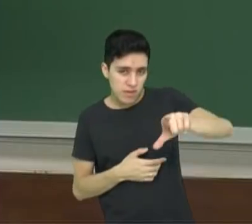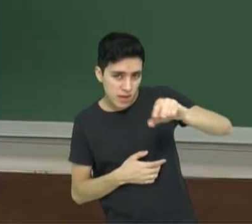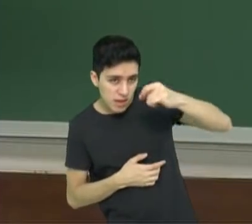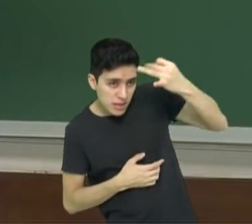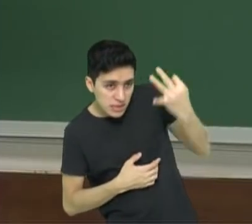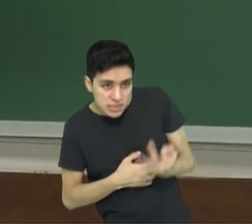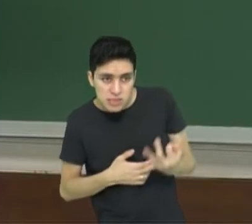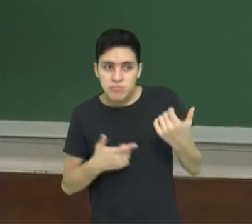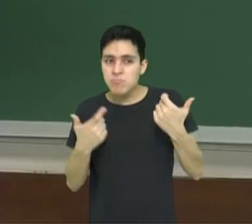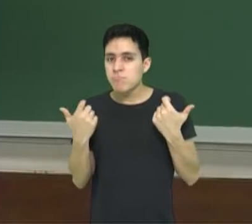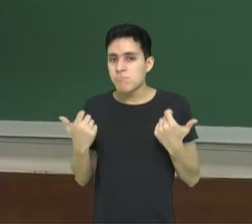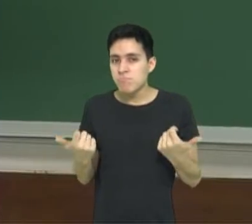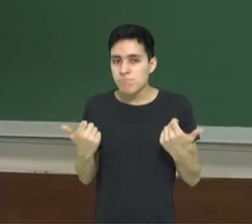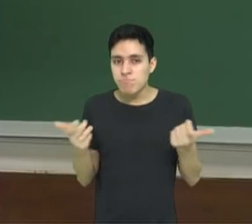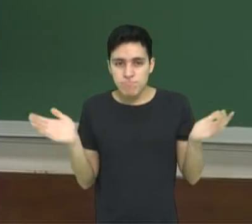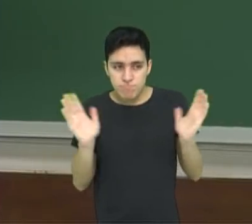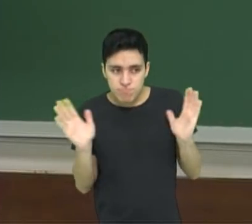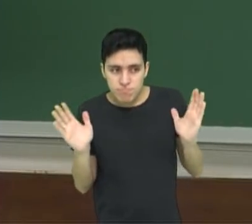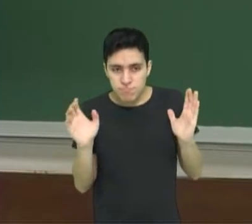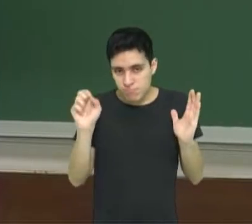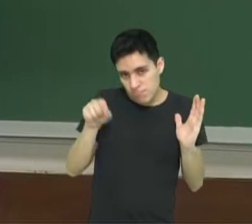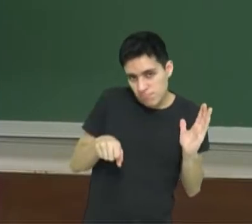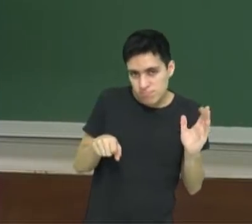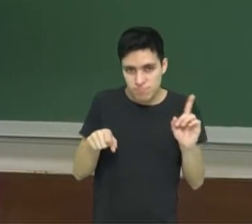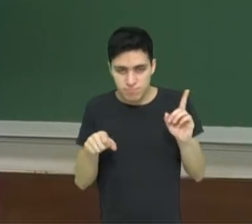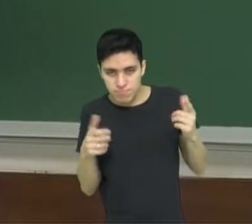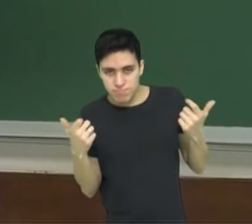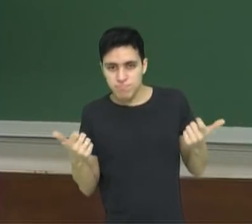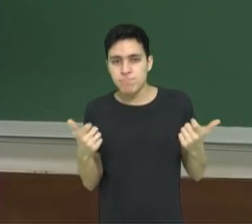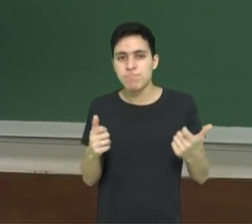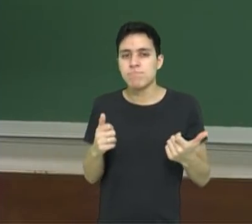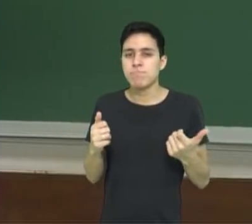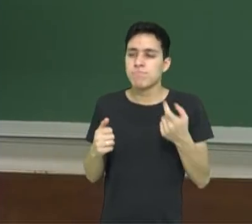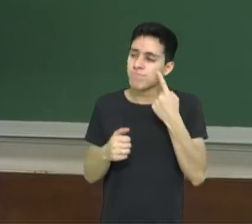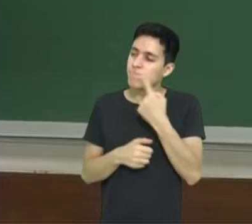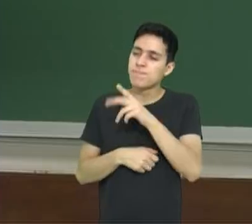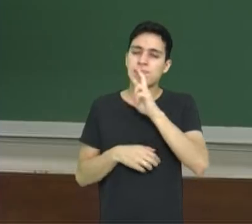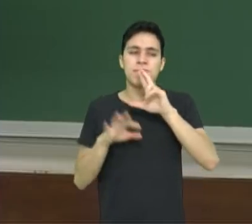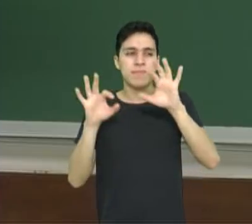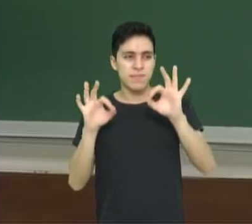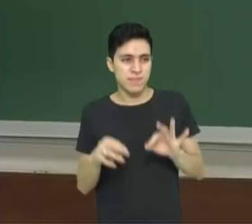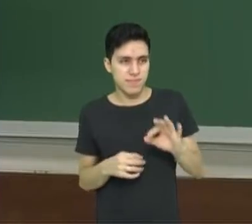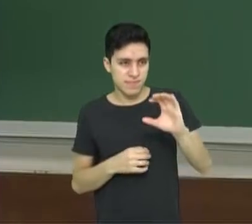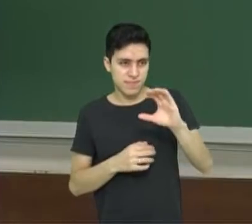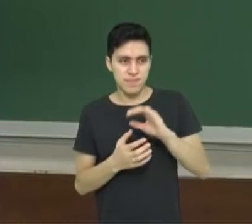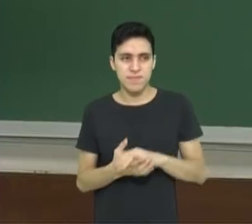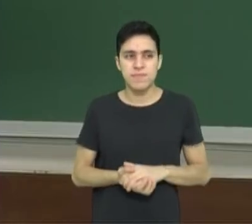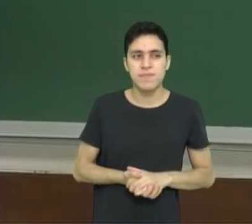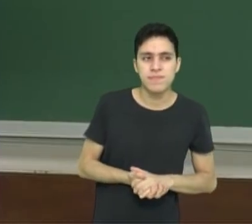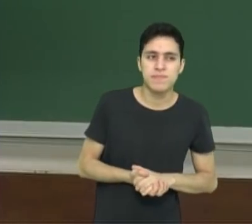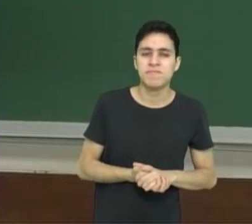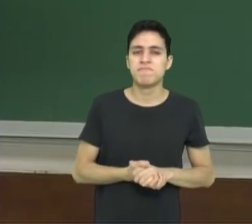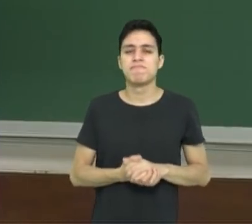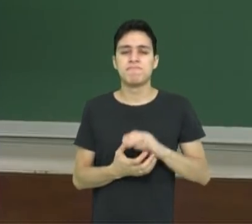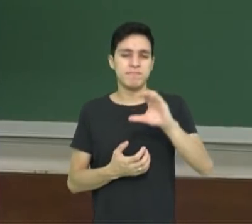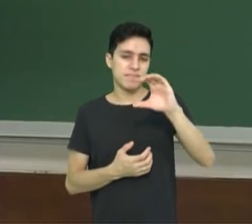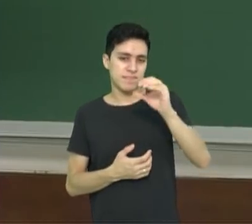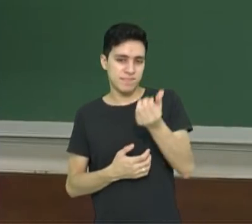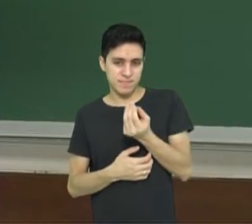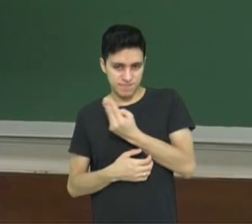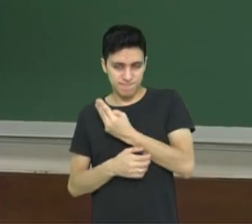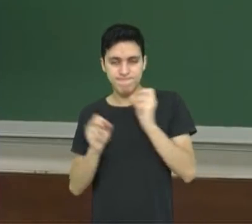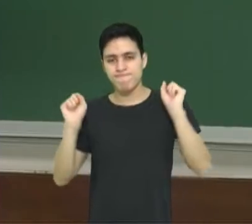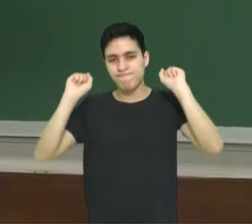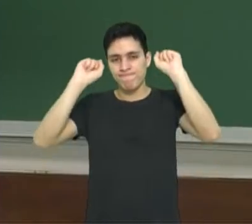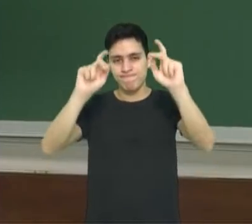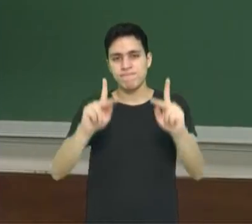essa? Hein? Não? Sim? Então vamos lá, ó. Resposta certa, letra C, 63.